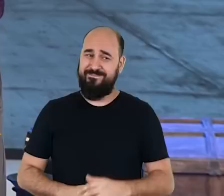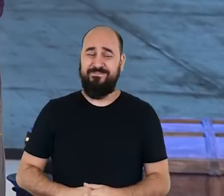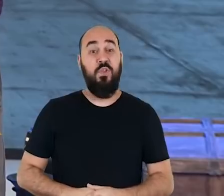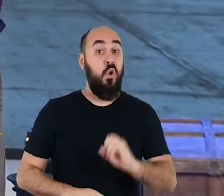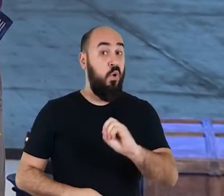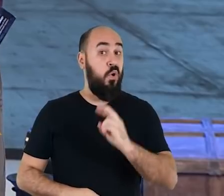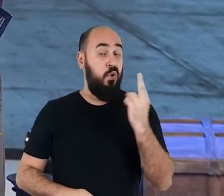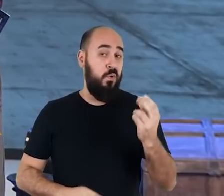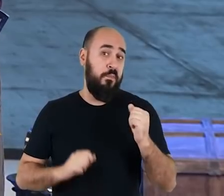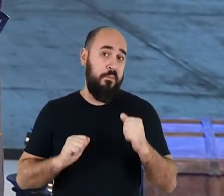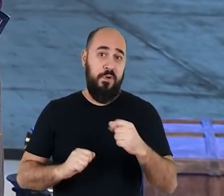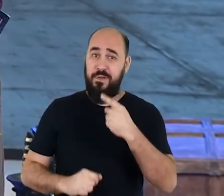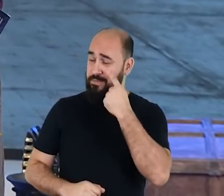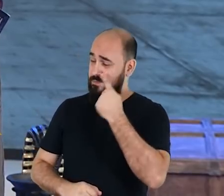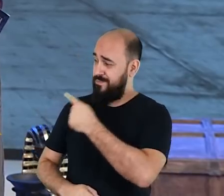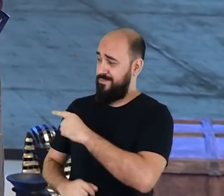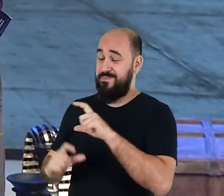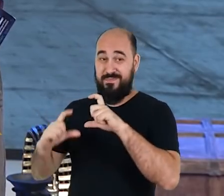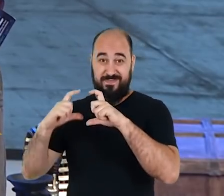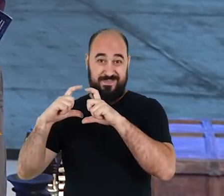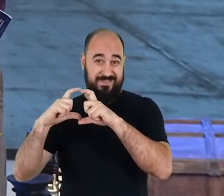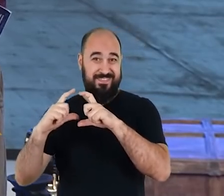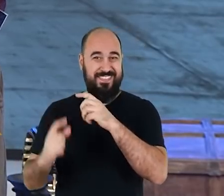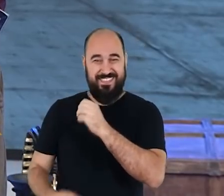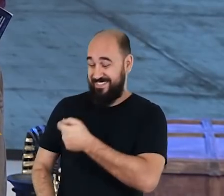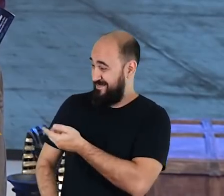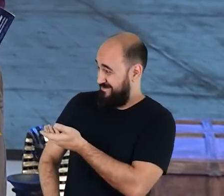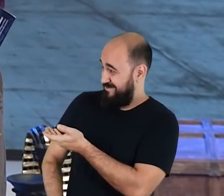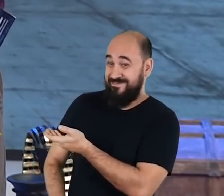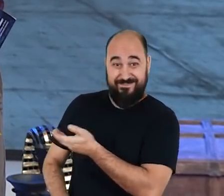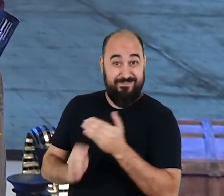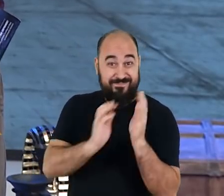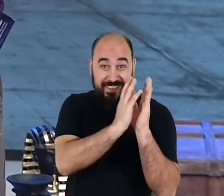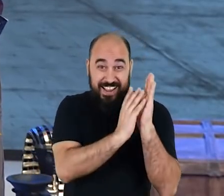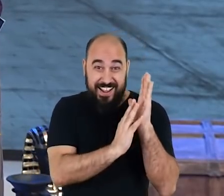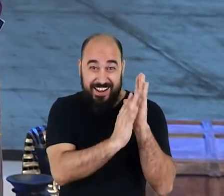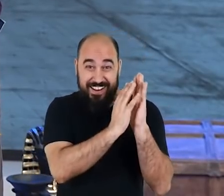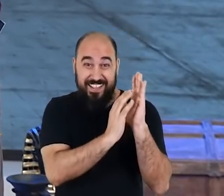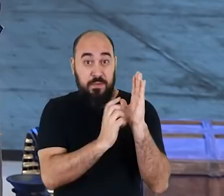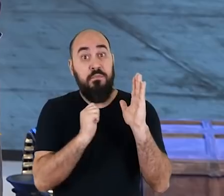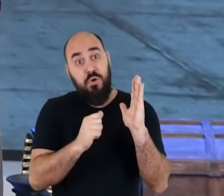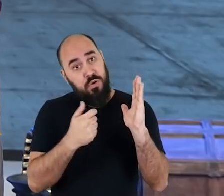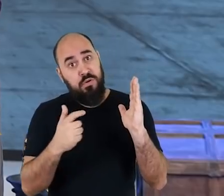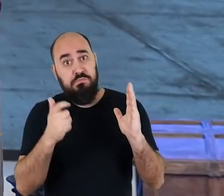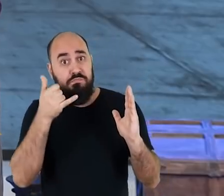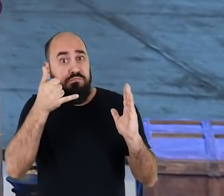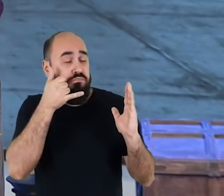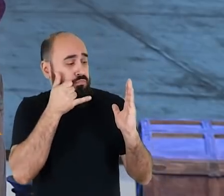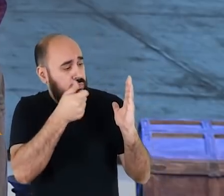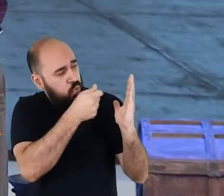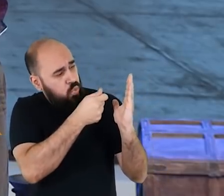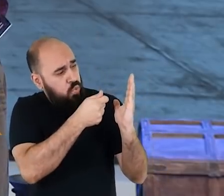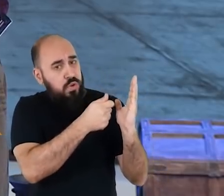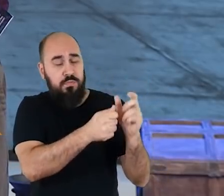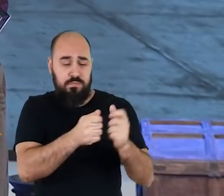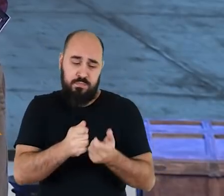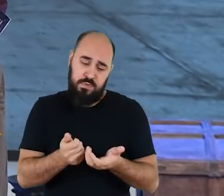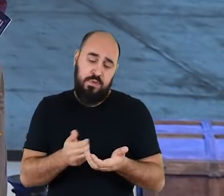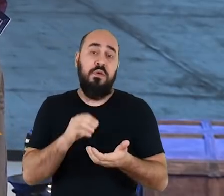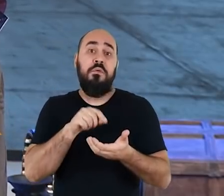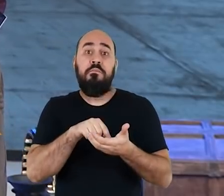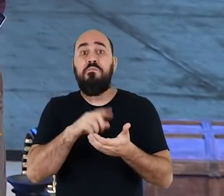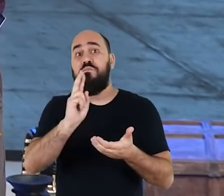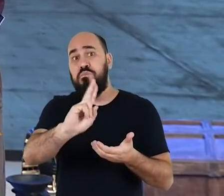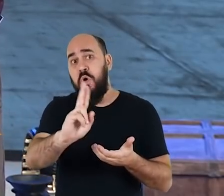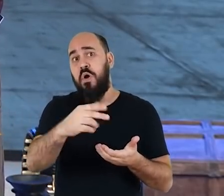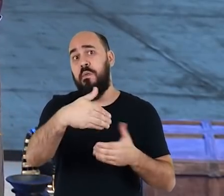ou ainda, você pode apontar a câmera do seu celular para o QR Code que aparece aí no canto do seu vídeo e fazer a solicitação. Você só